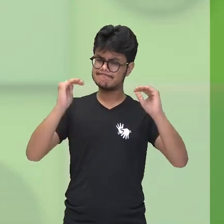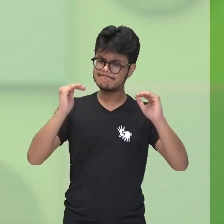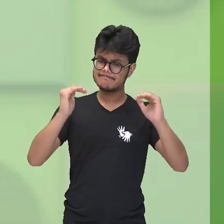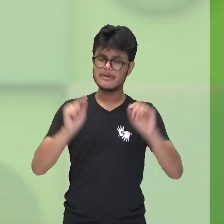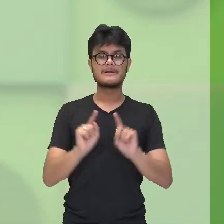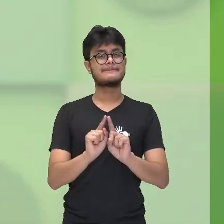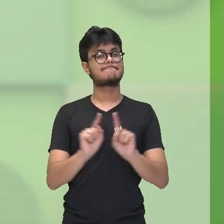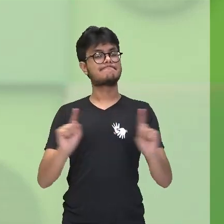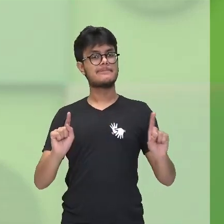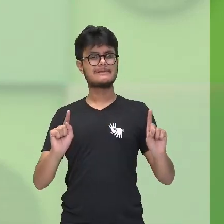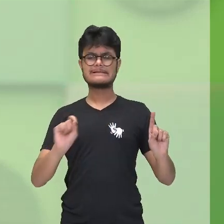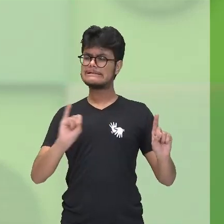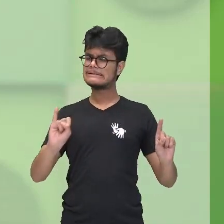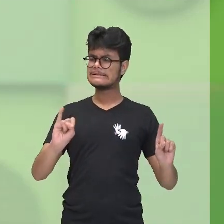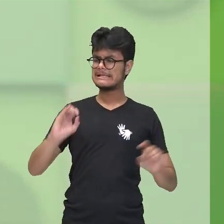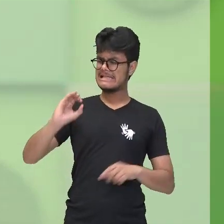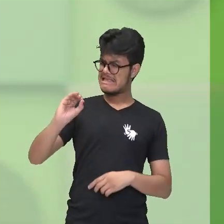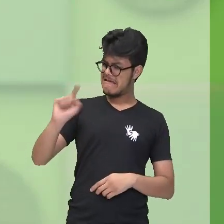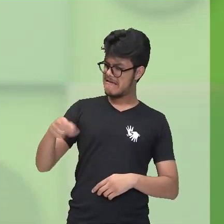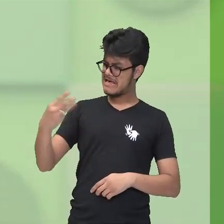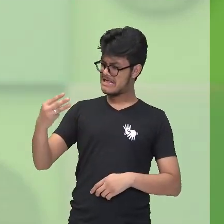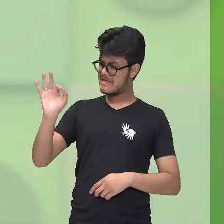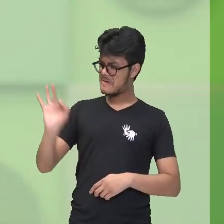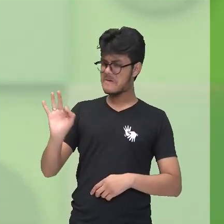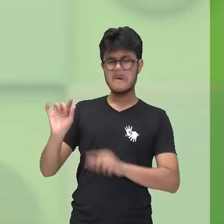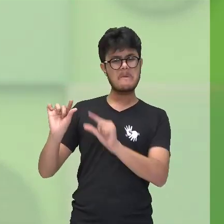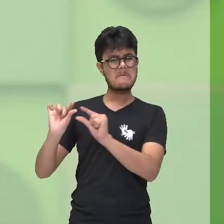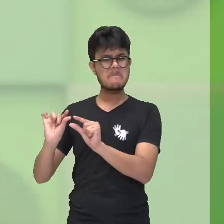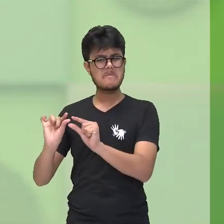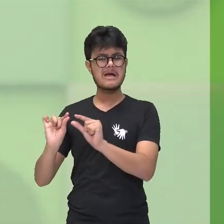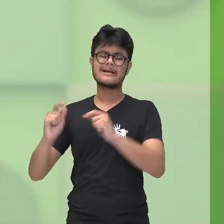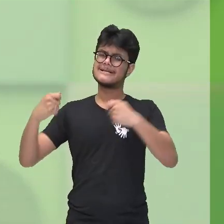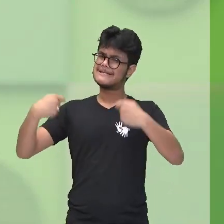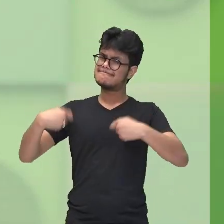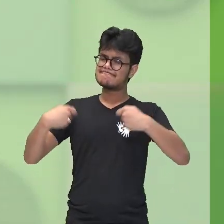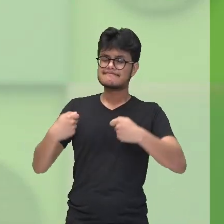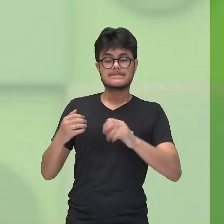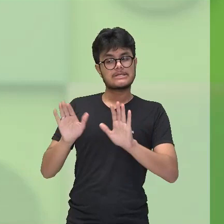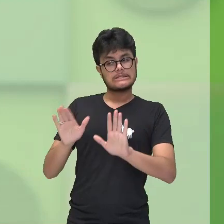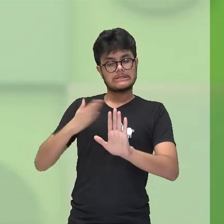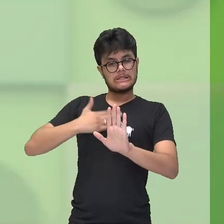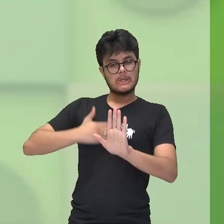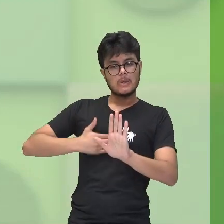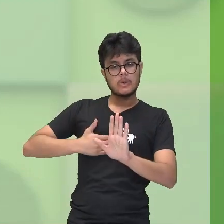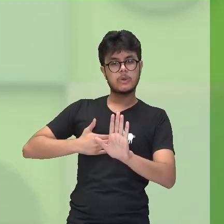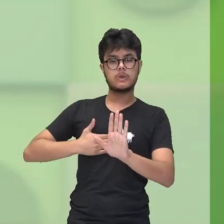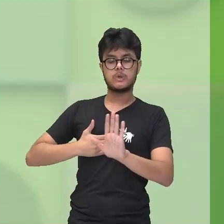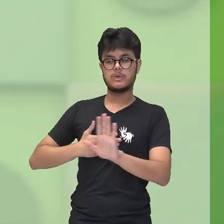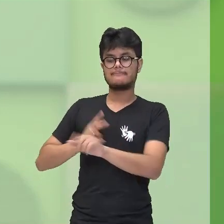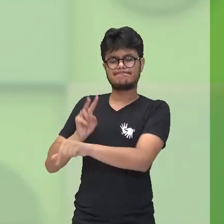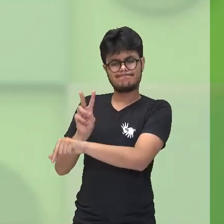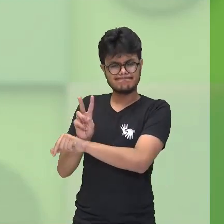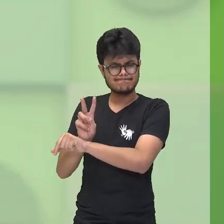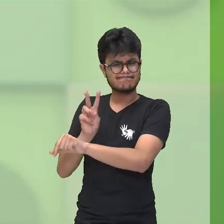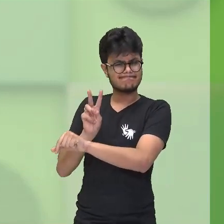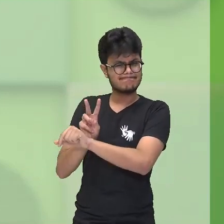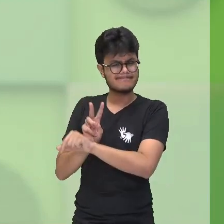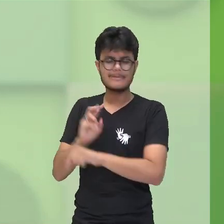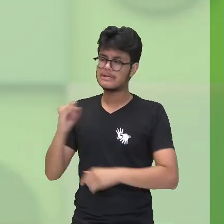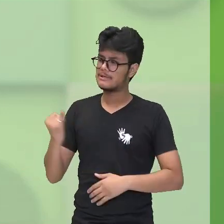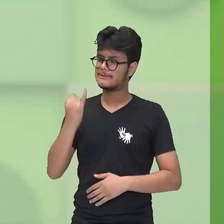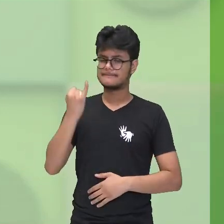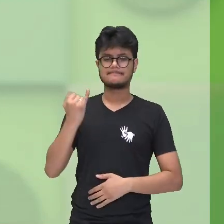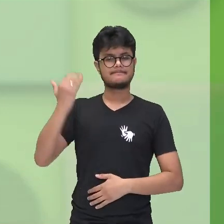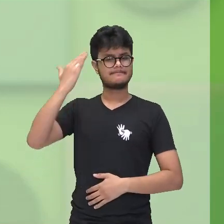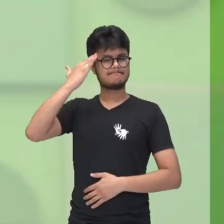pouco que nós temos aí disponível, devemos ter cuidado. E por isso a importância, né, de termos